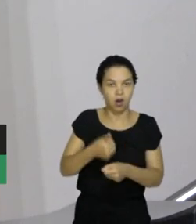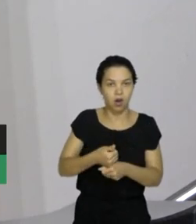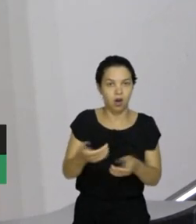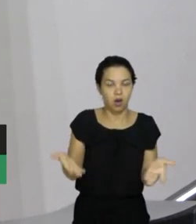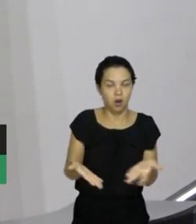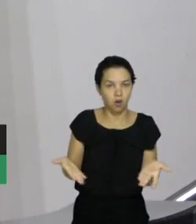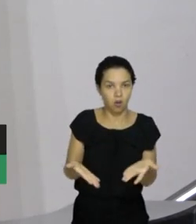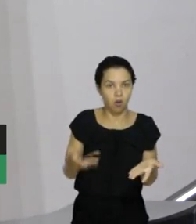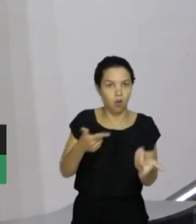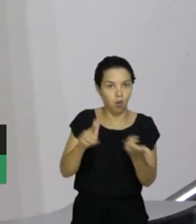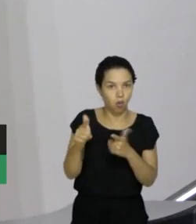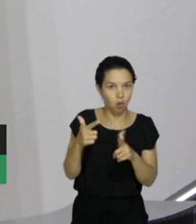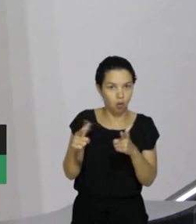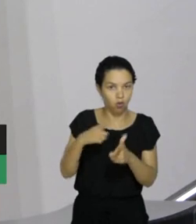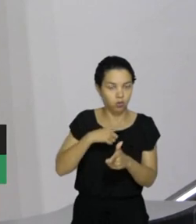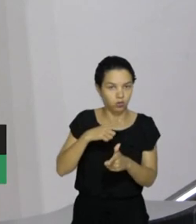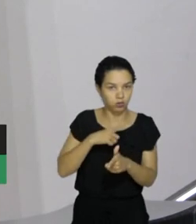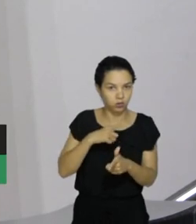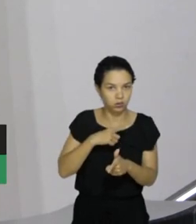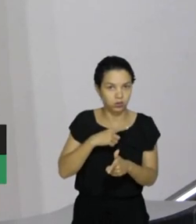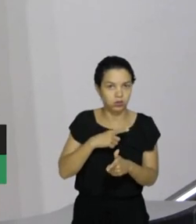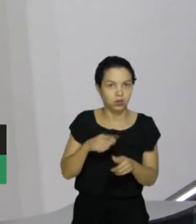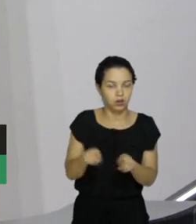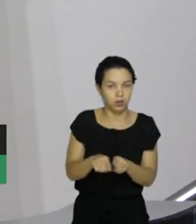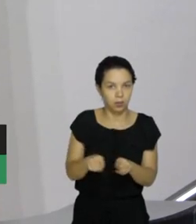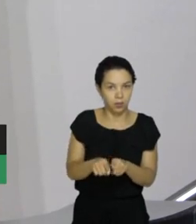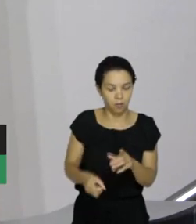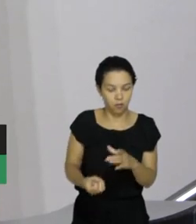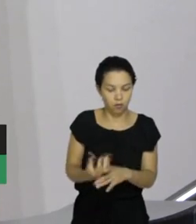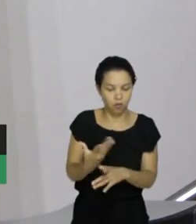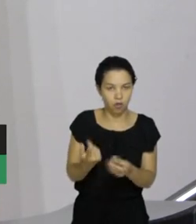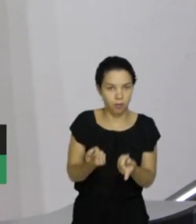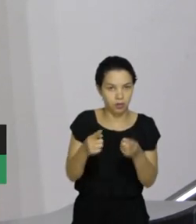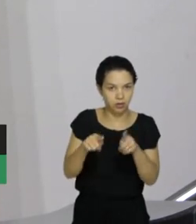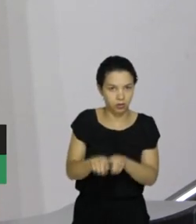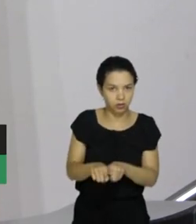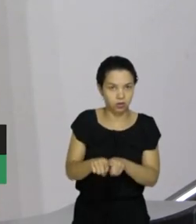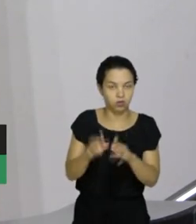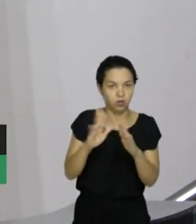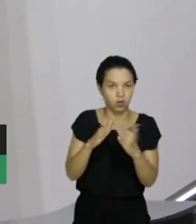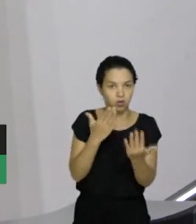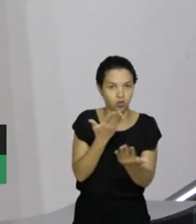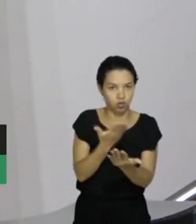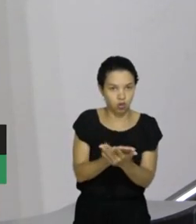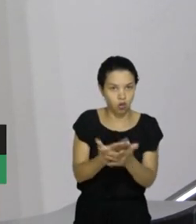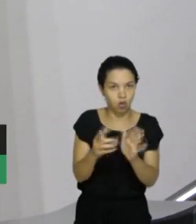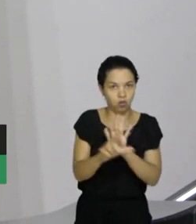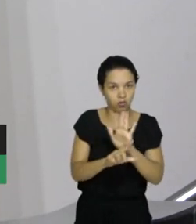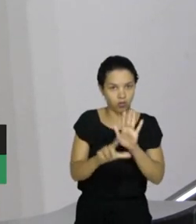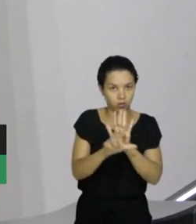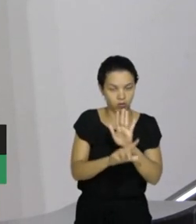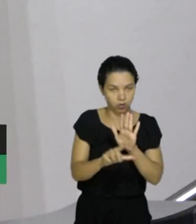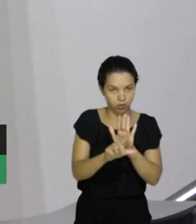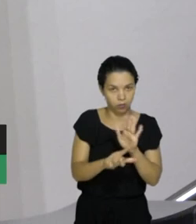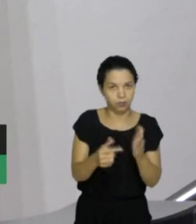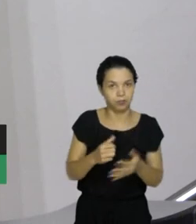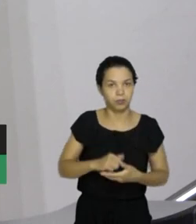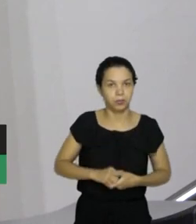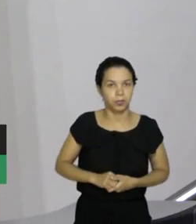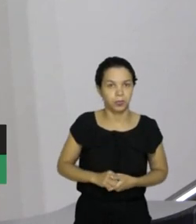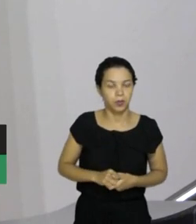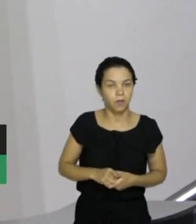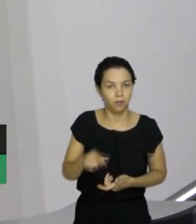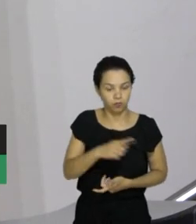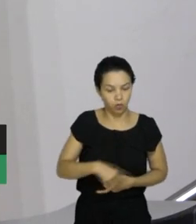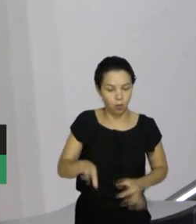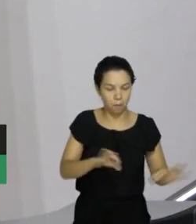estão por vir uma delas fruto da parceria com a escola do Legislativo vem sendo construída nós vamos